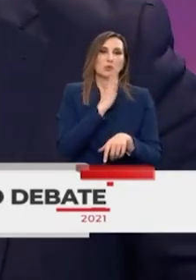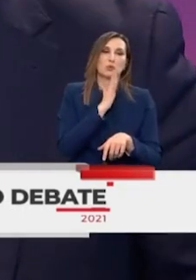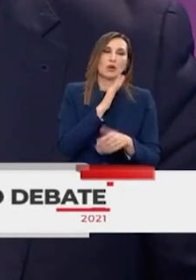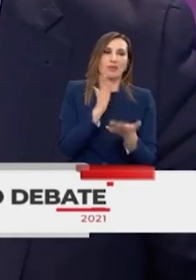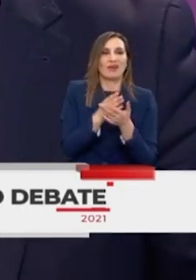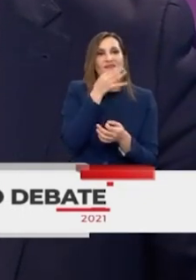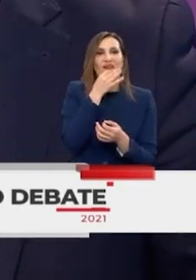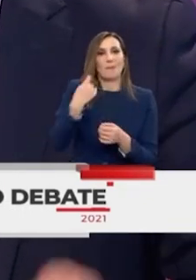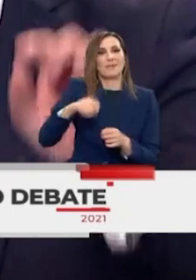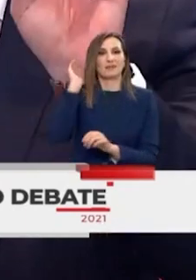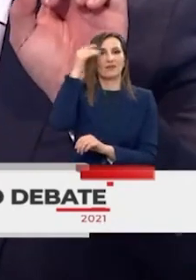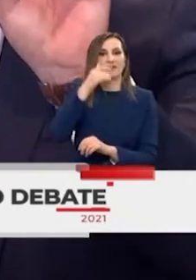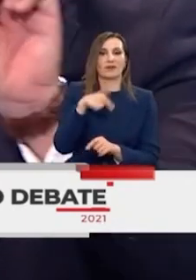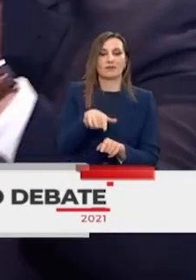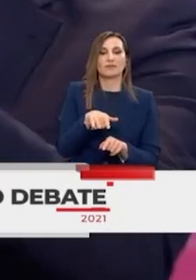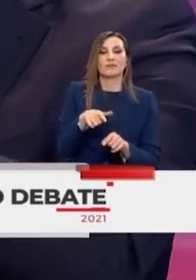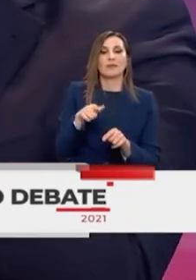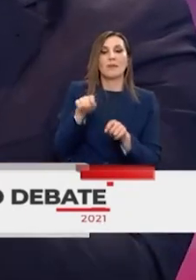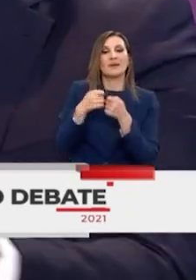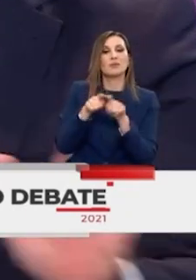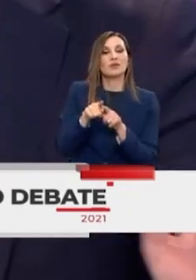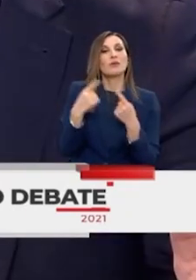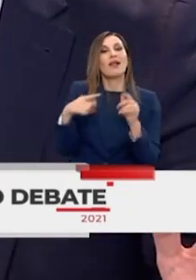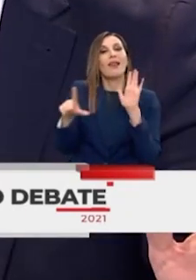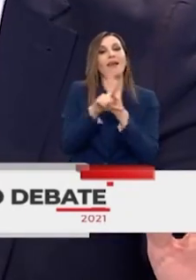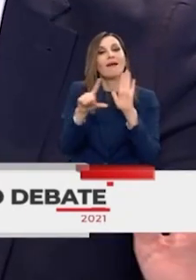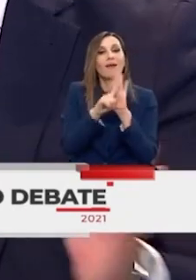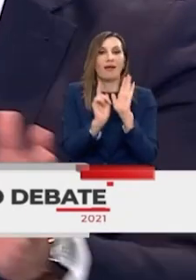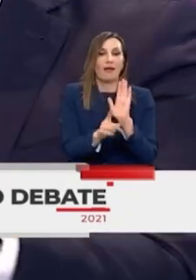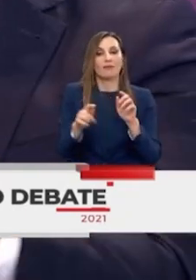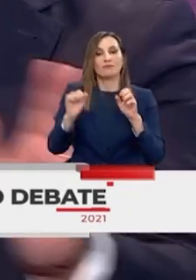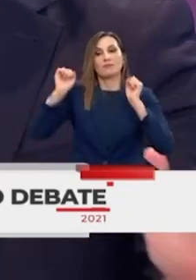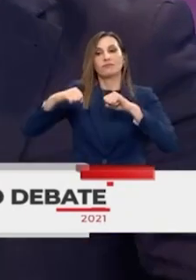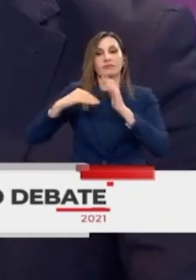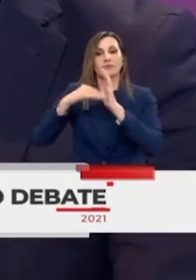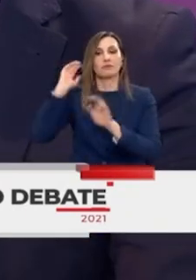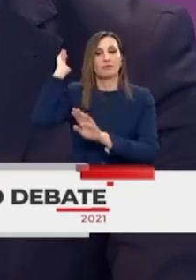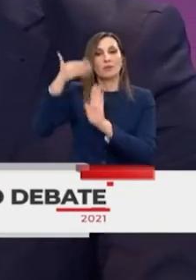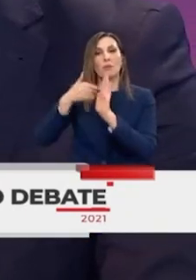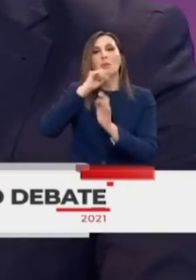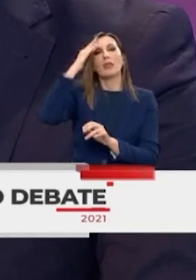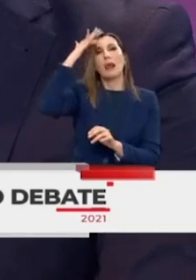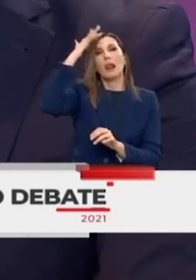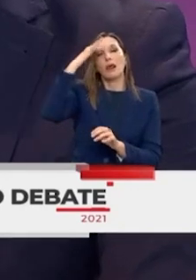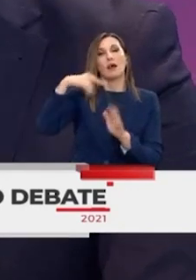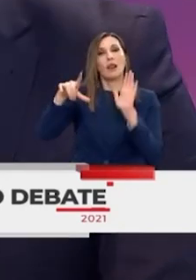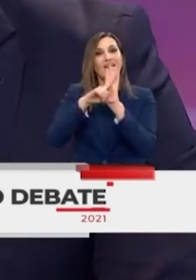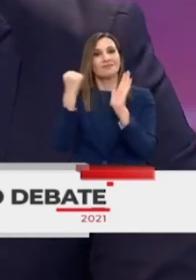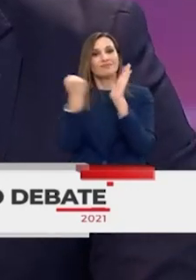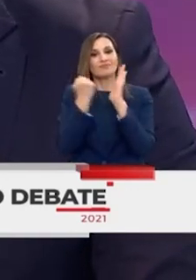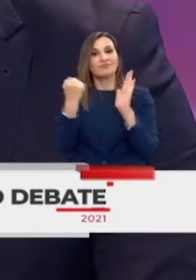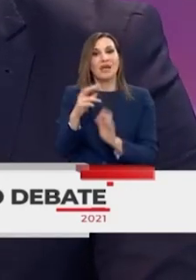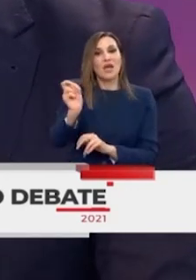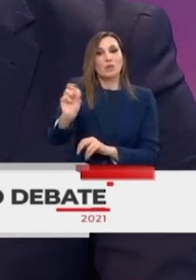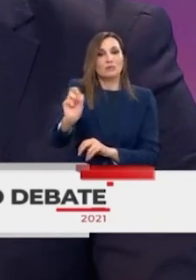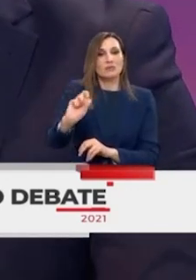Gomes. O partido está legalizado. Chama-se legalizado. Há um acordo no Tribunal Constitucional. O resto pode ter as suas fantasias. É um partido legalizado. Está em terceiro nas